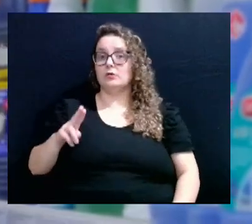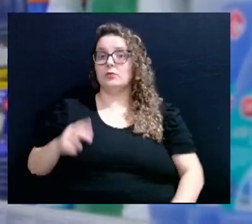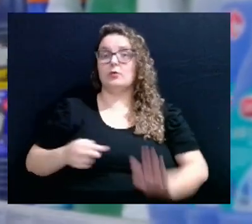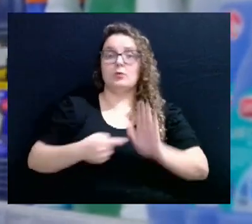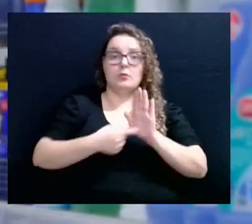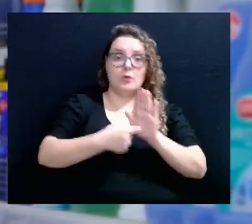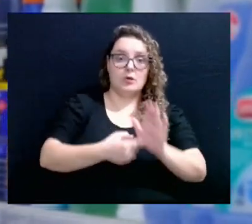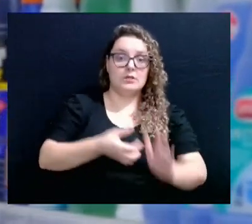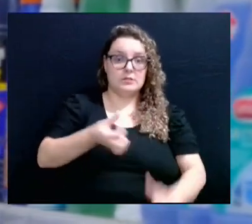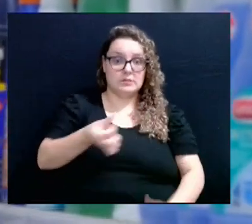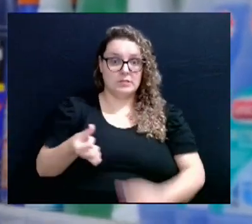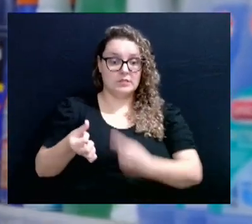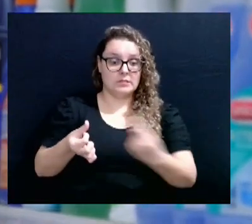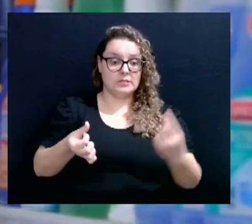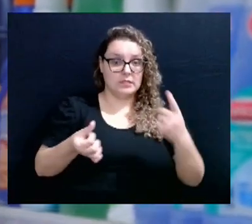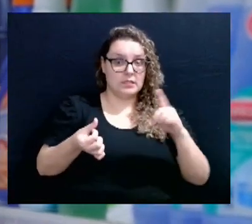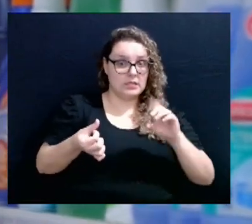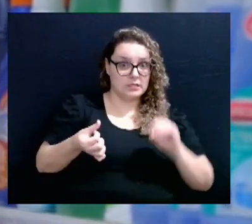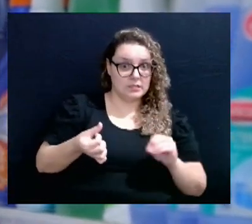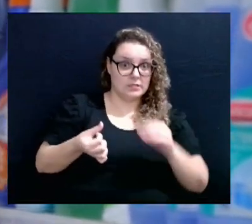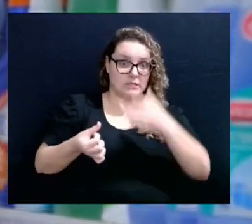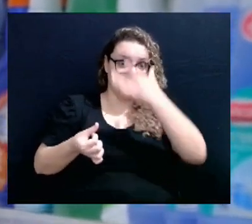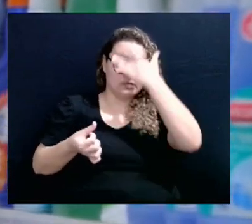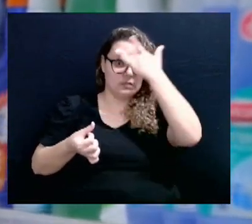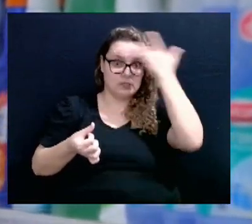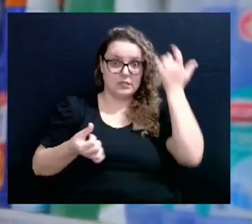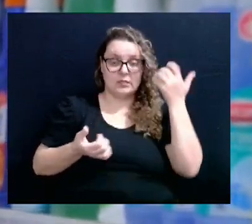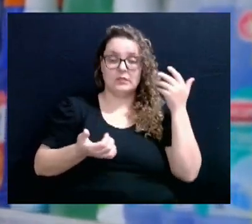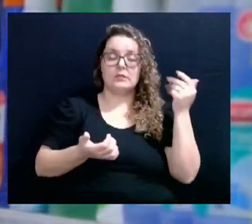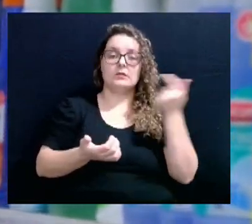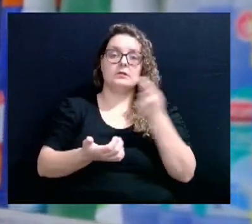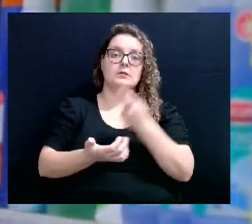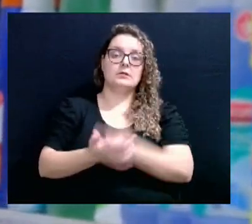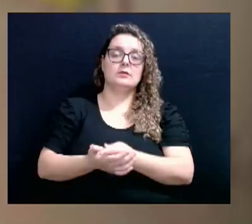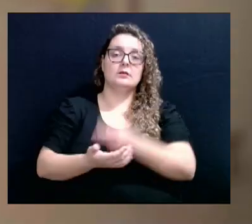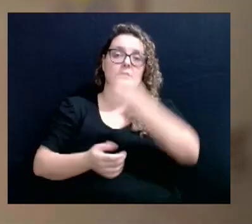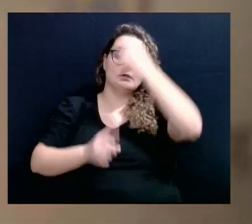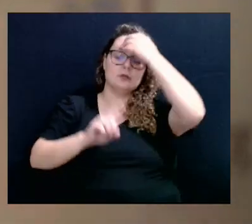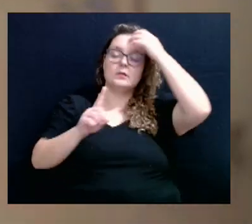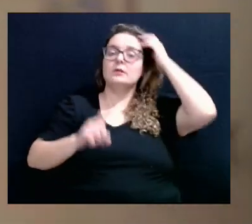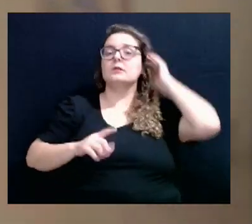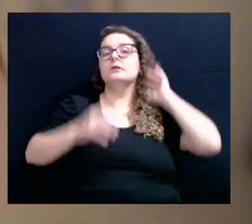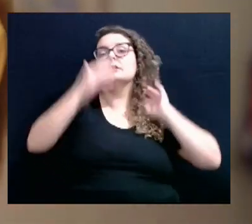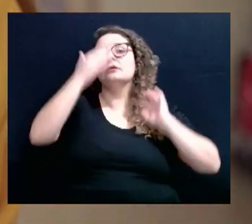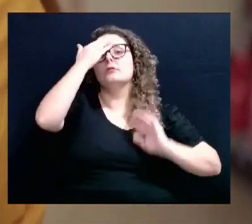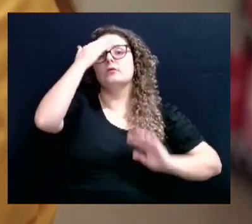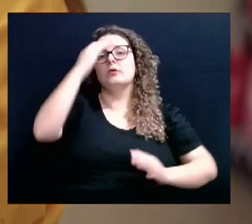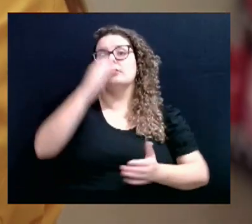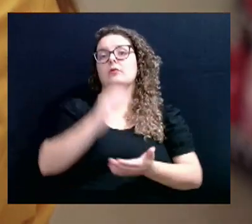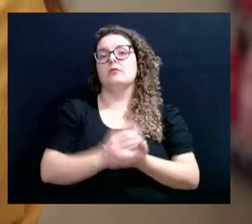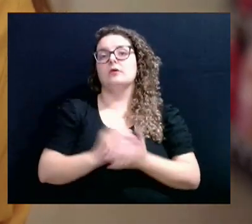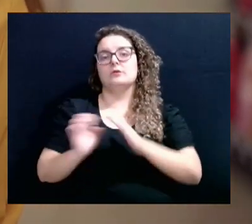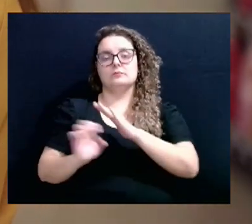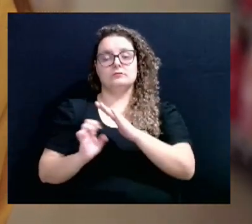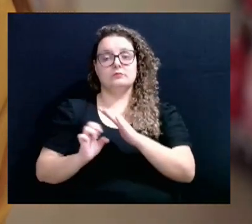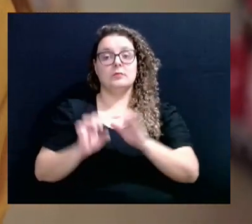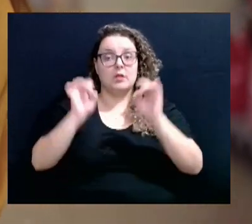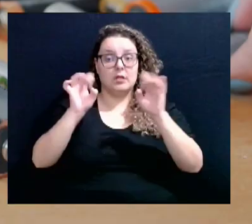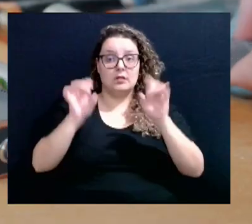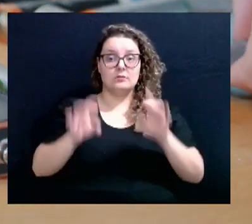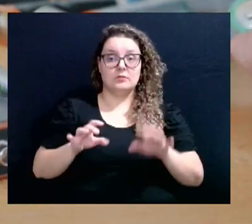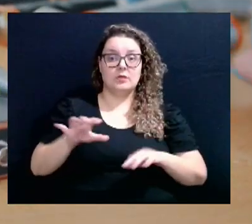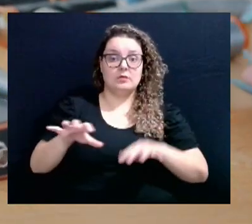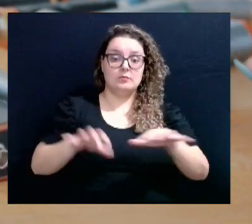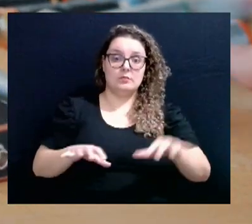10 consumidores não confiam nas promessas ambientais das empresas, especialmente em setores como